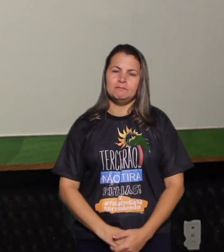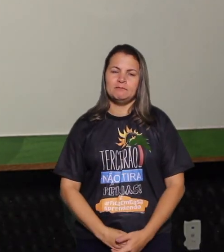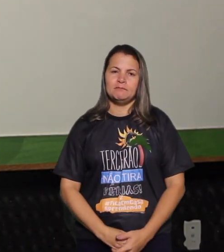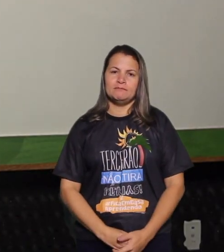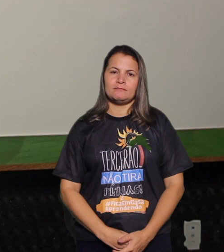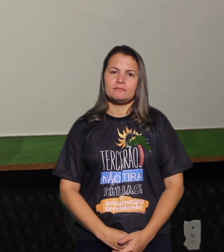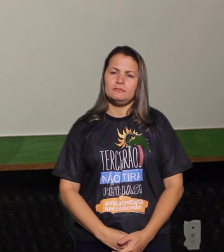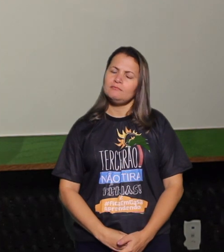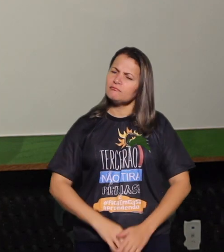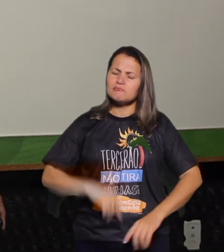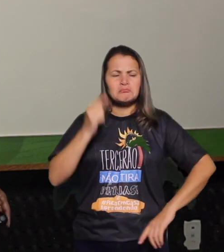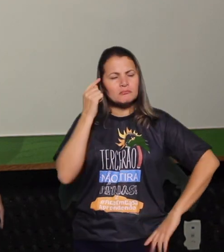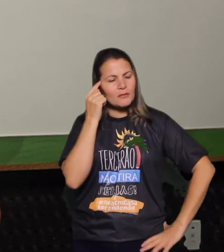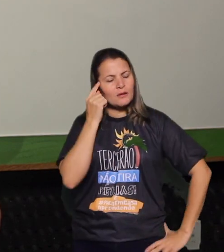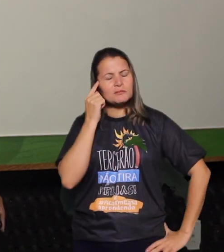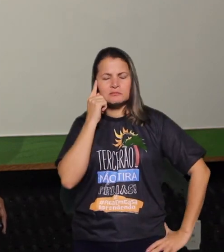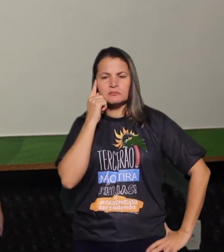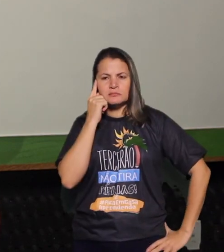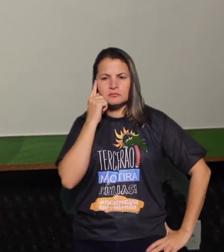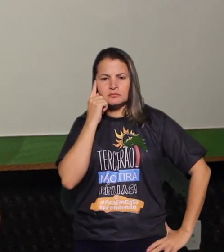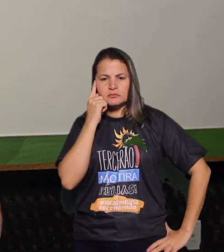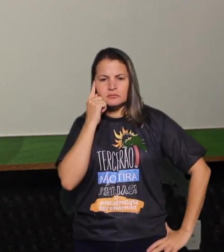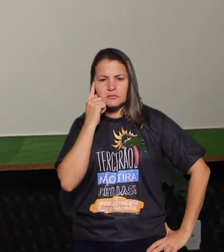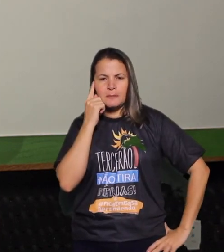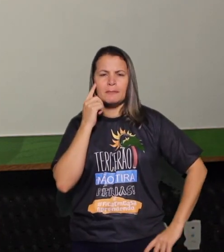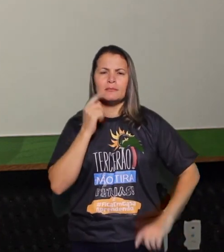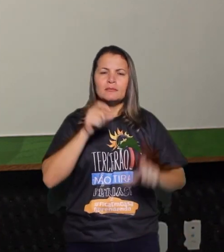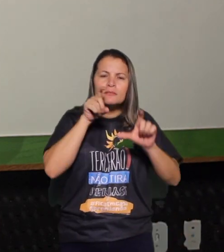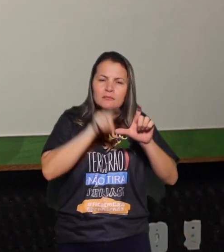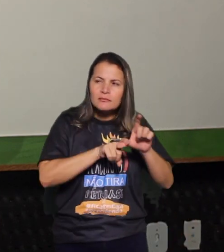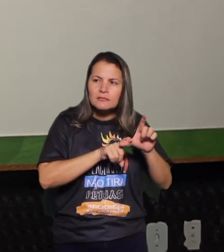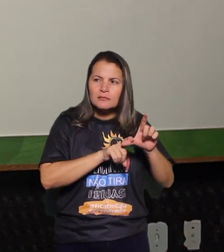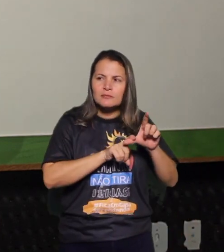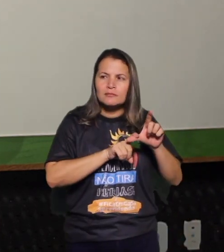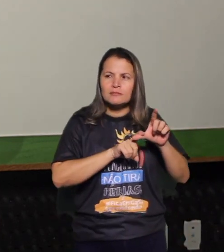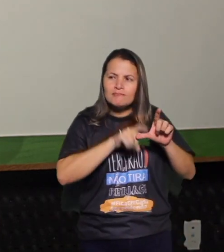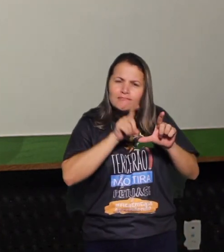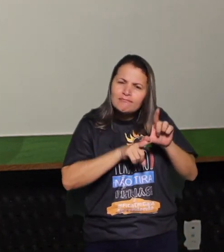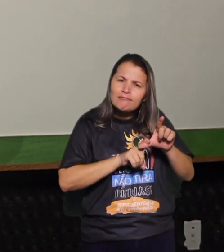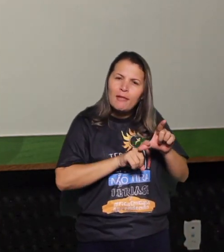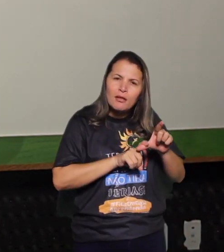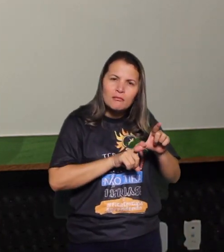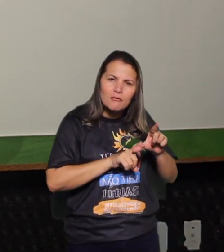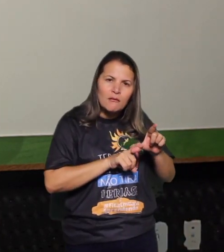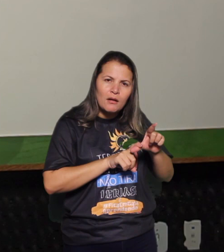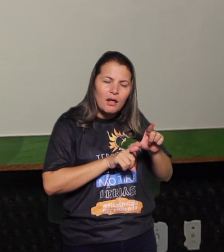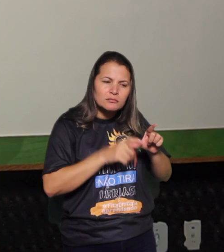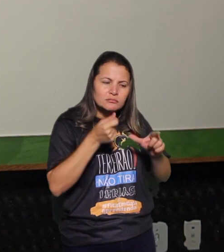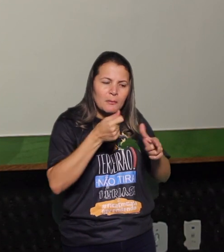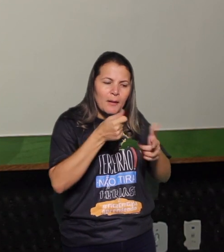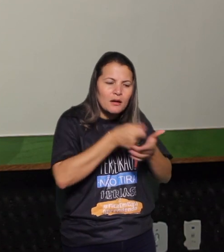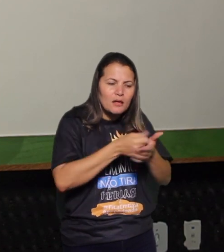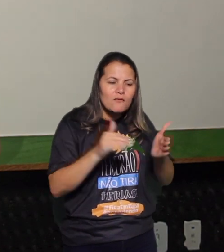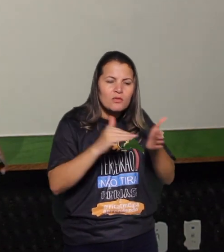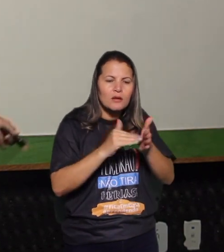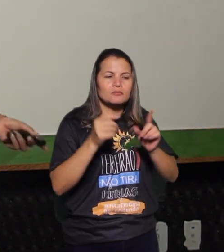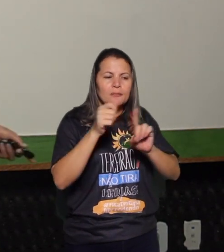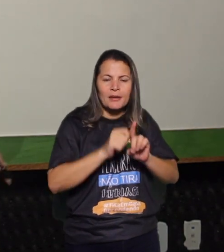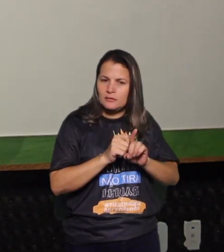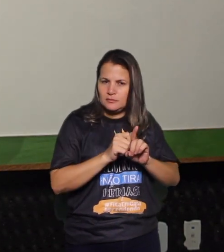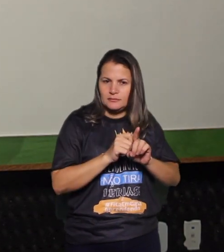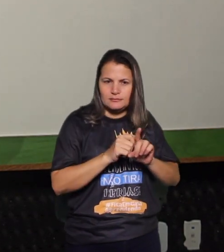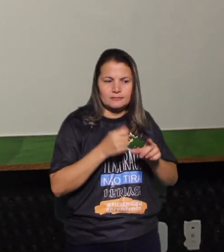Interessante. Pendurar a conta até o fim do mês. Gente, pendurar é colocar algo suspenso, colocar algo em algum lugar. Este é o